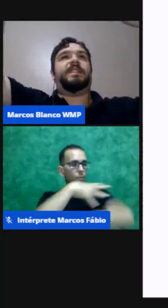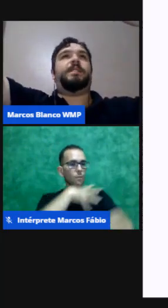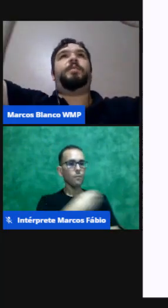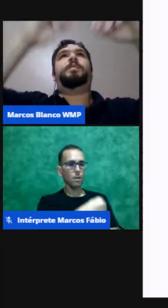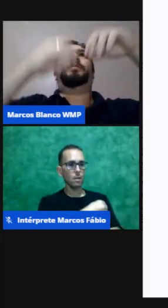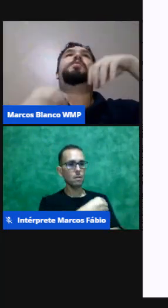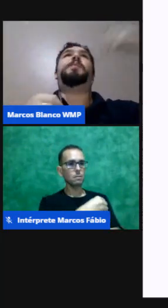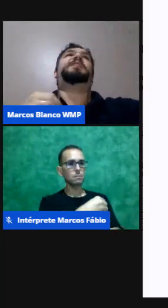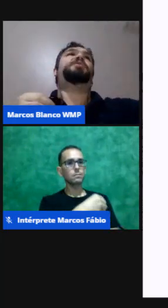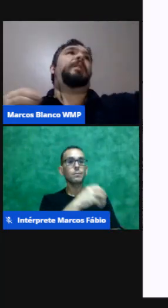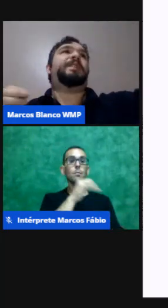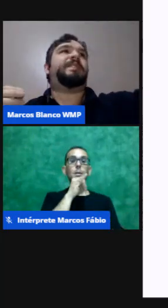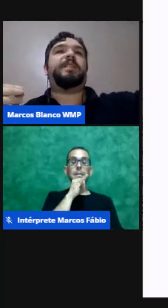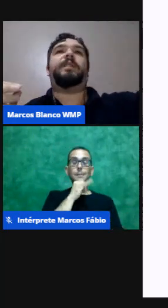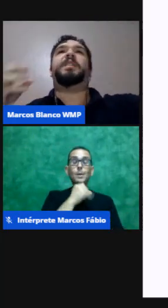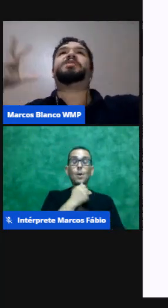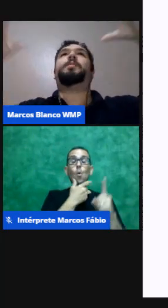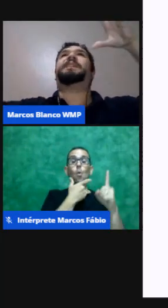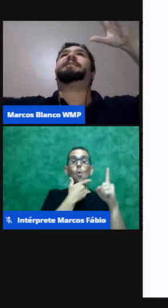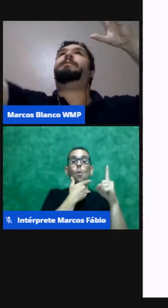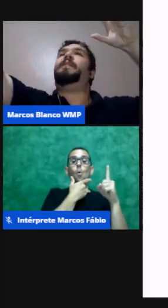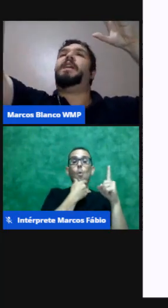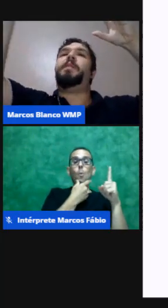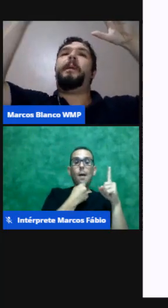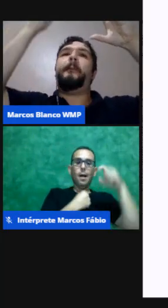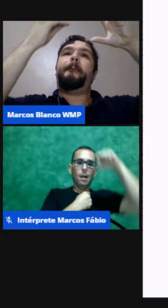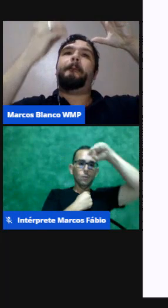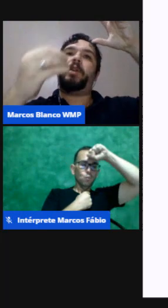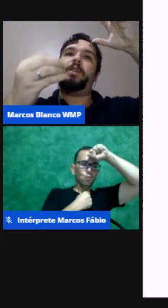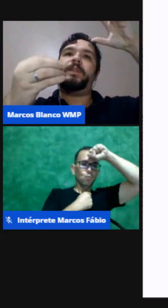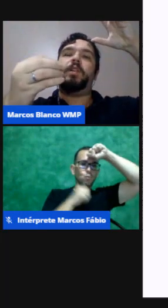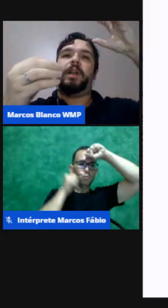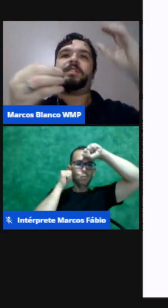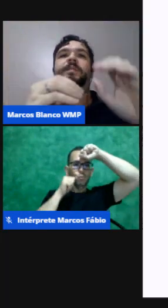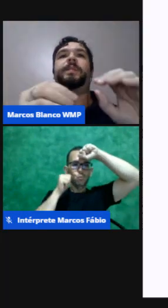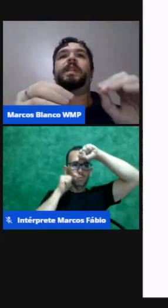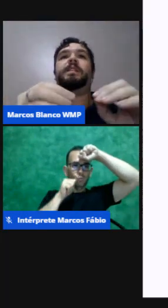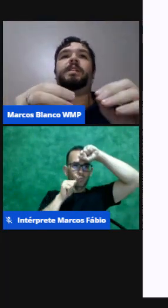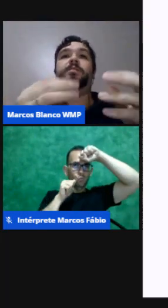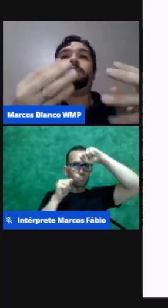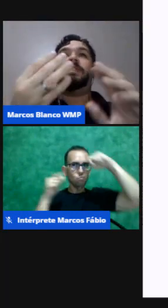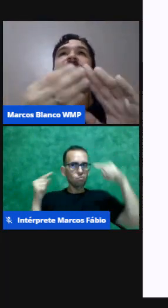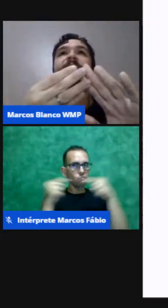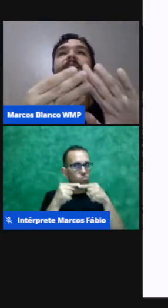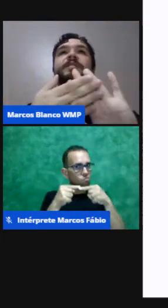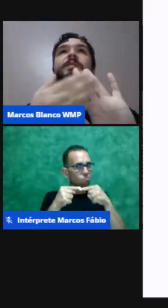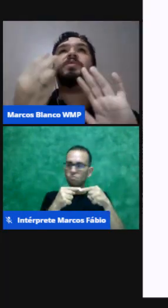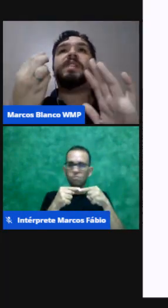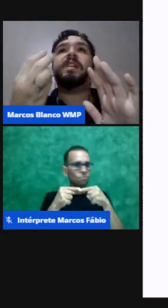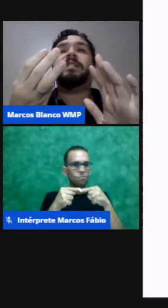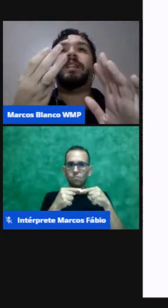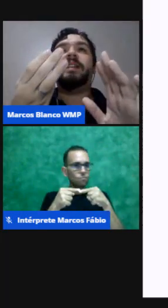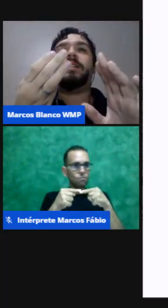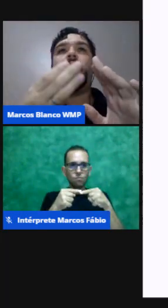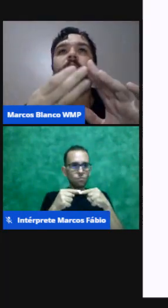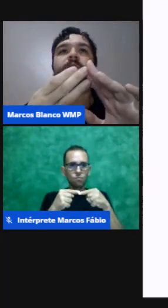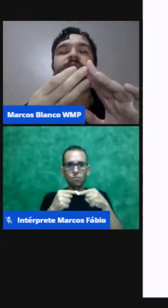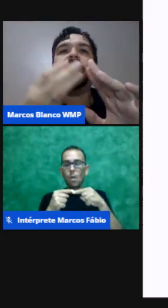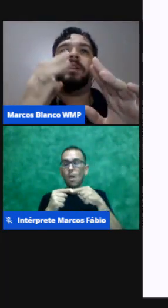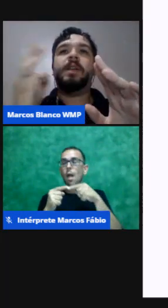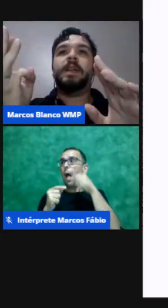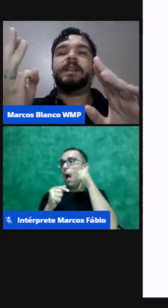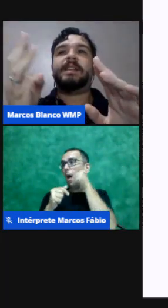macho, por exemplo. O macho não vai passar para a fêmea. Ela só passa da fêmea pro filhote. Então, nesse caso, a gente vamos ter